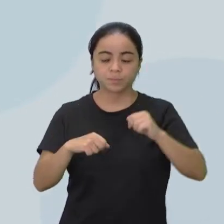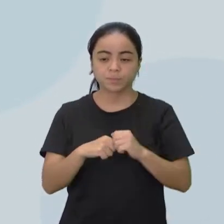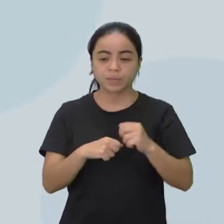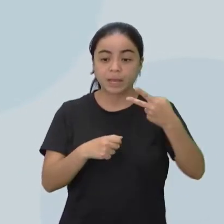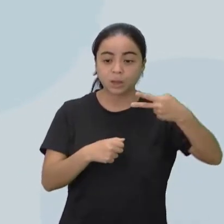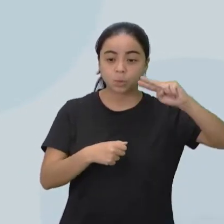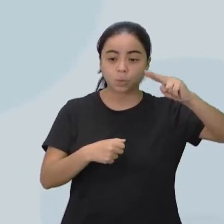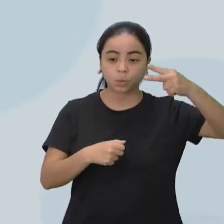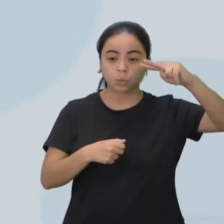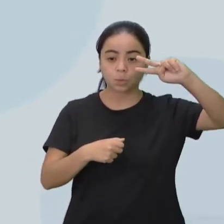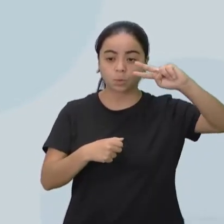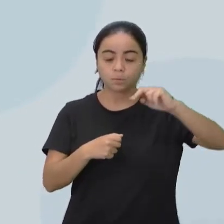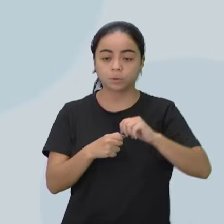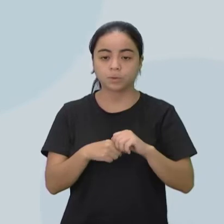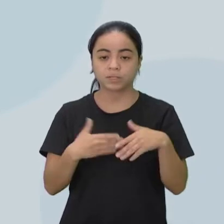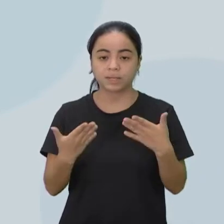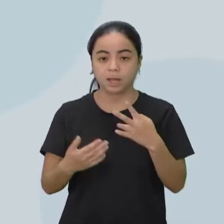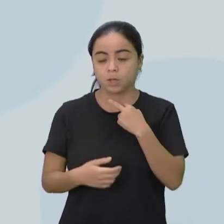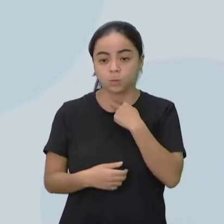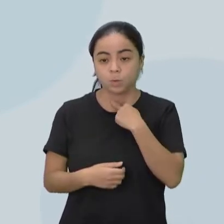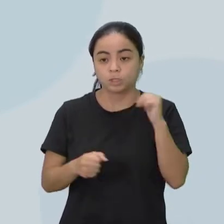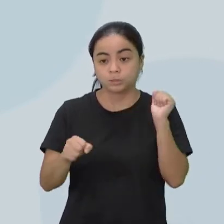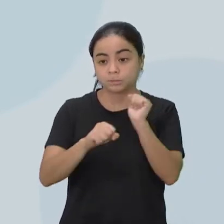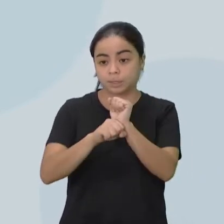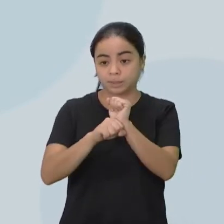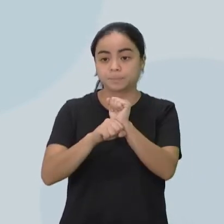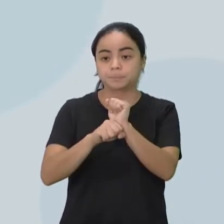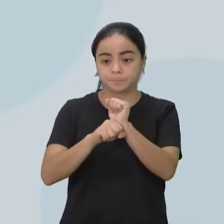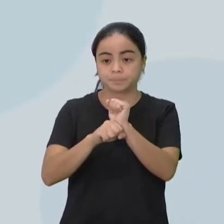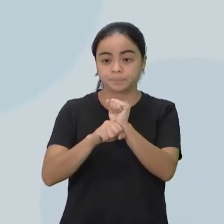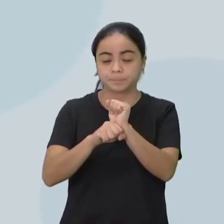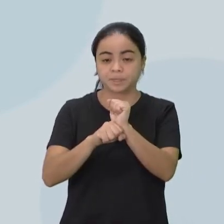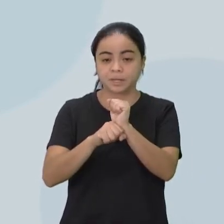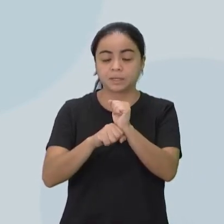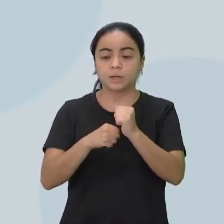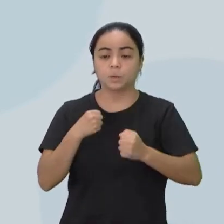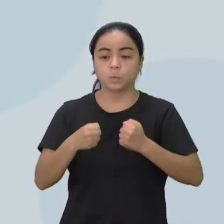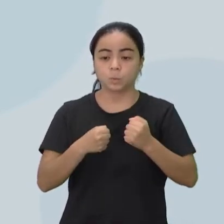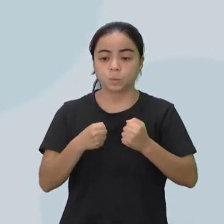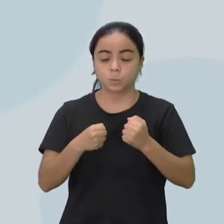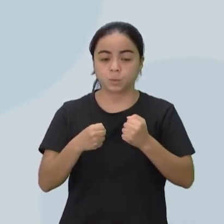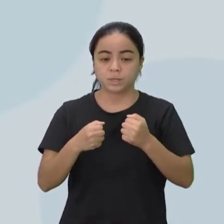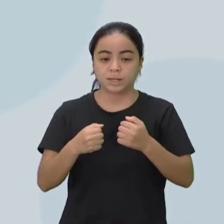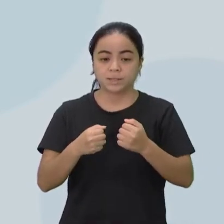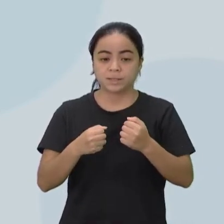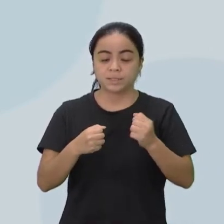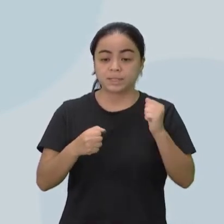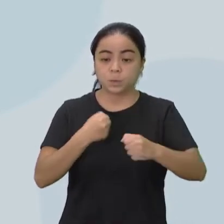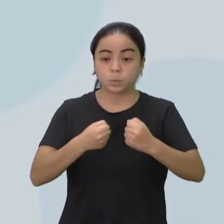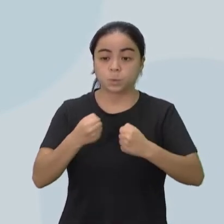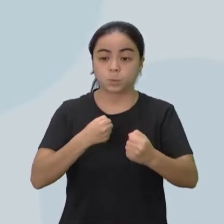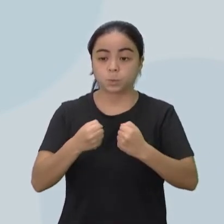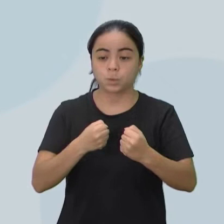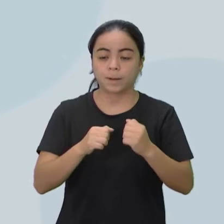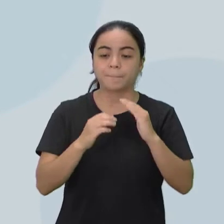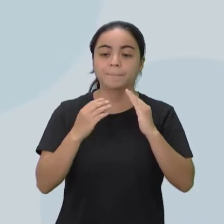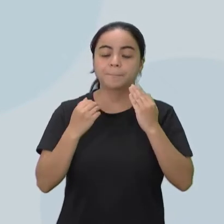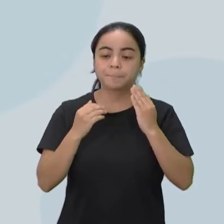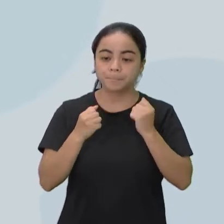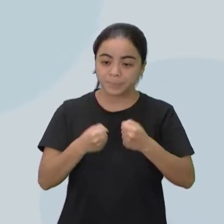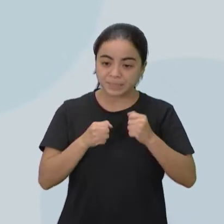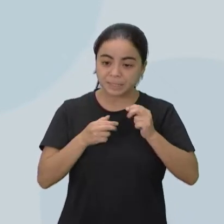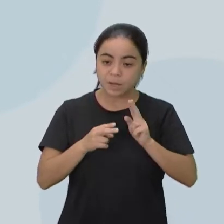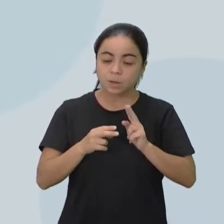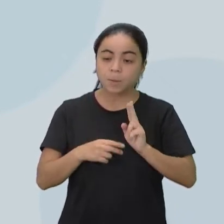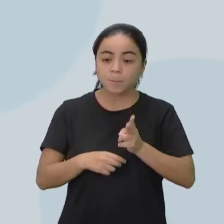distância. Claro que ele não pode nem parar, né? Nem reduzir o ritmo e também nem correr mais rápido. Ele está mantendo